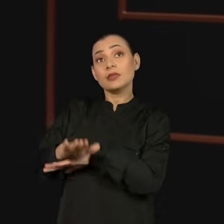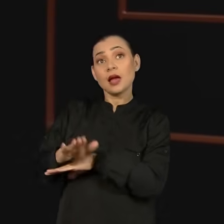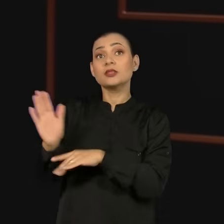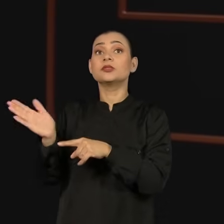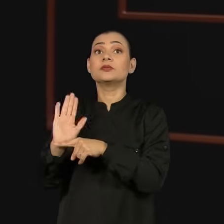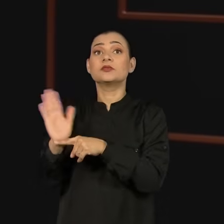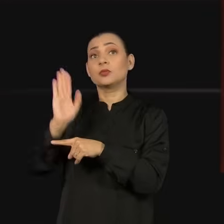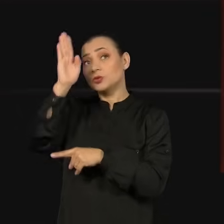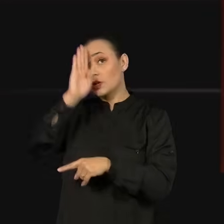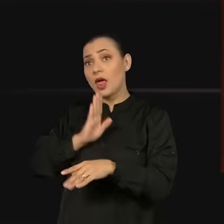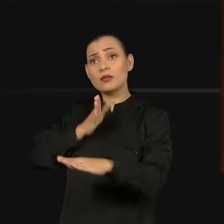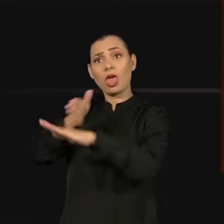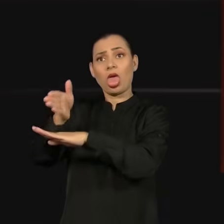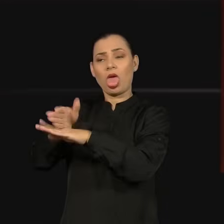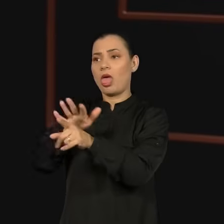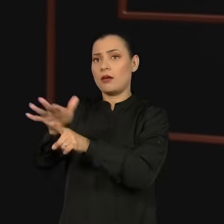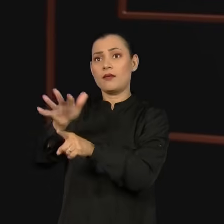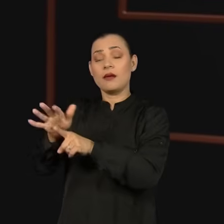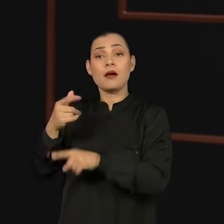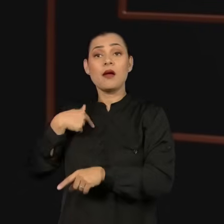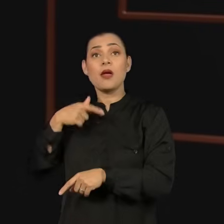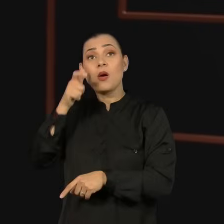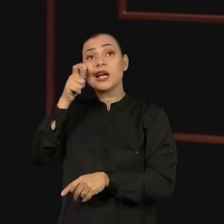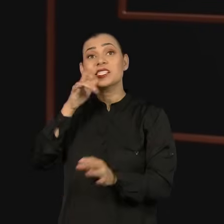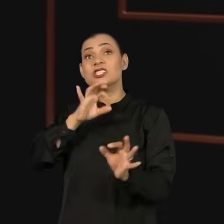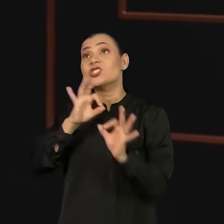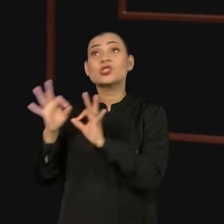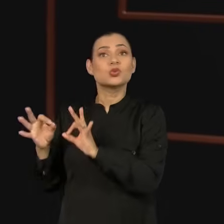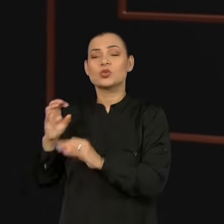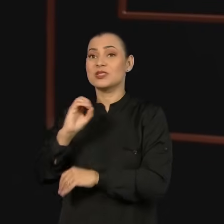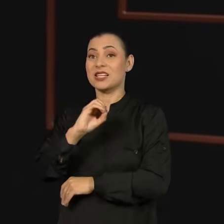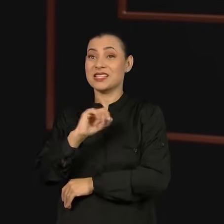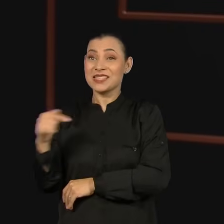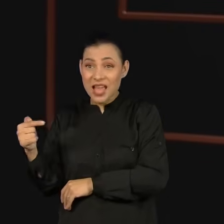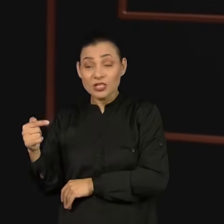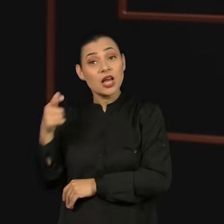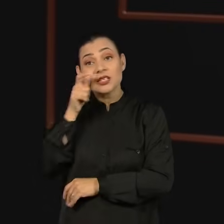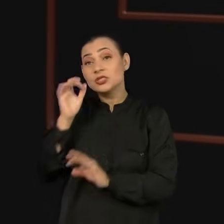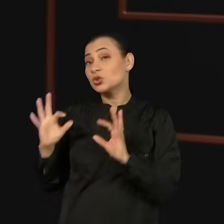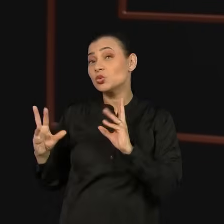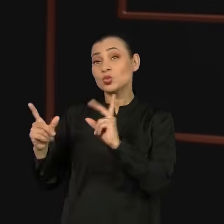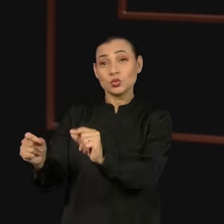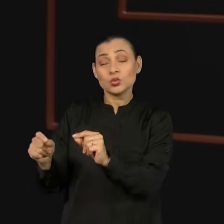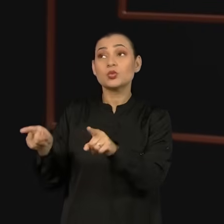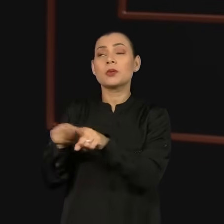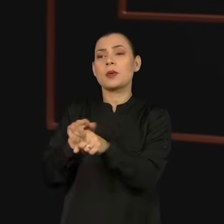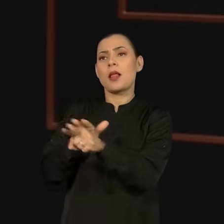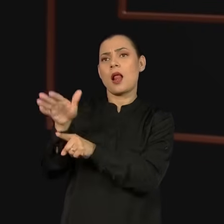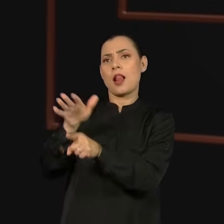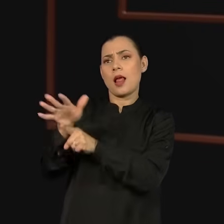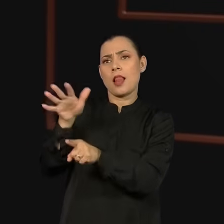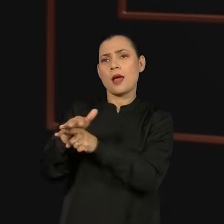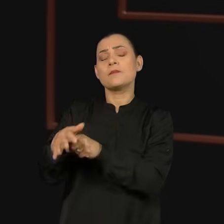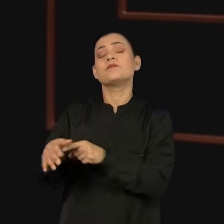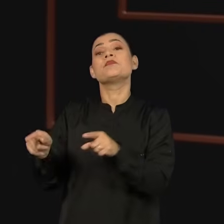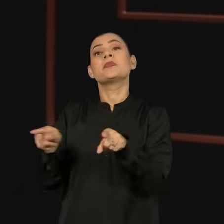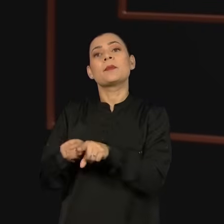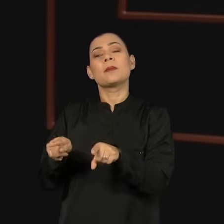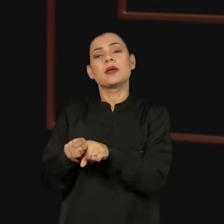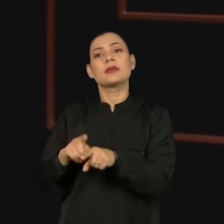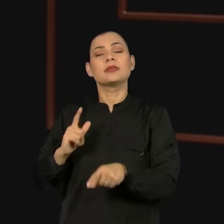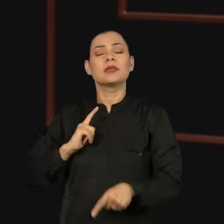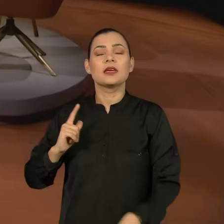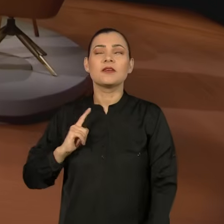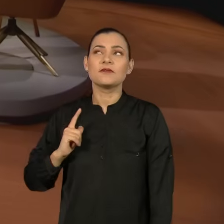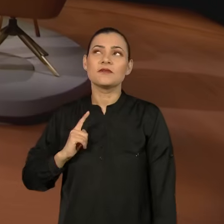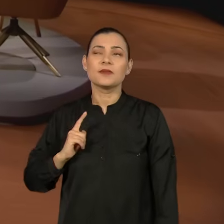quem quisesse. Então eu acabei assistindo, tanto que o James Bond eu assisti quando passou até quase, né?